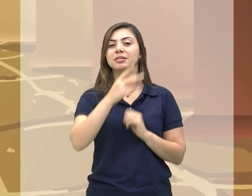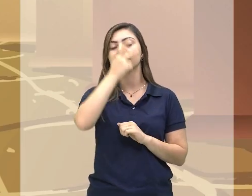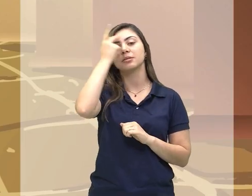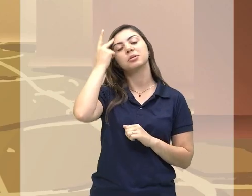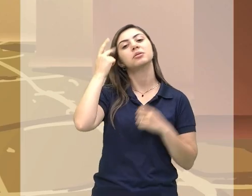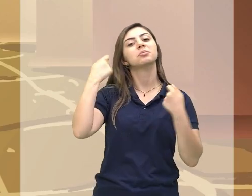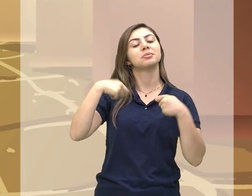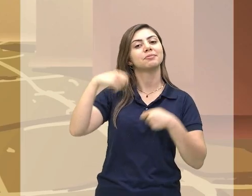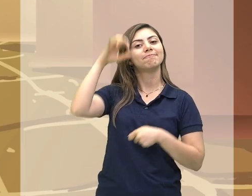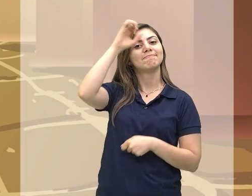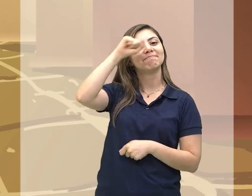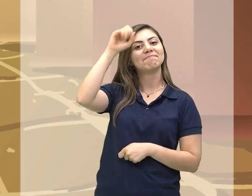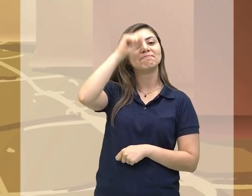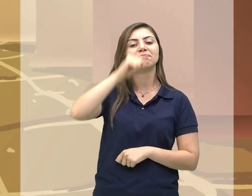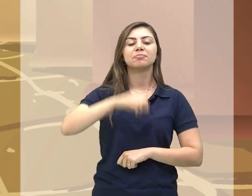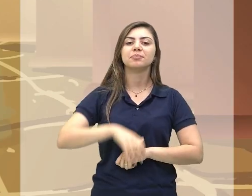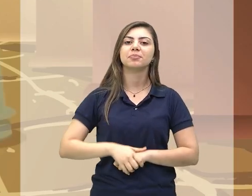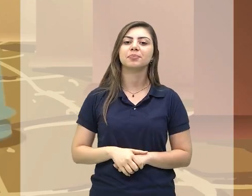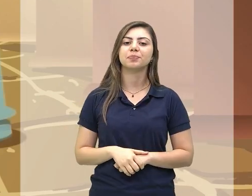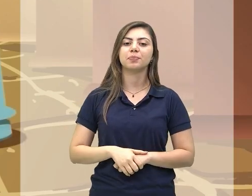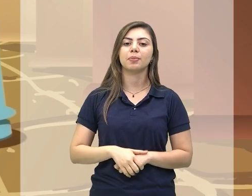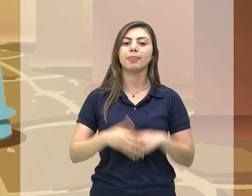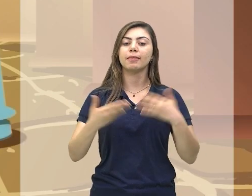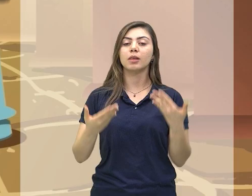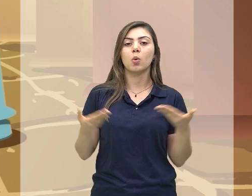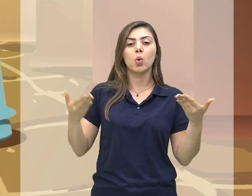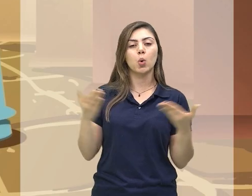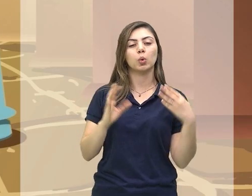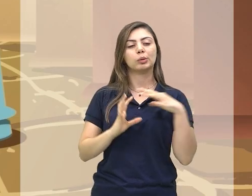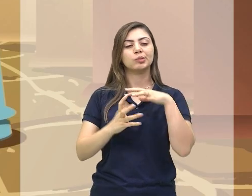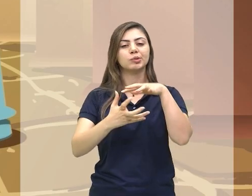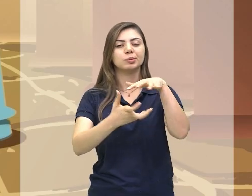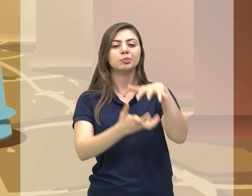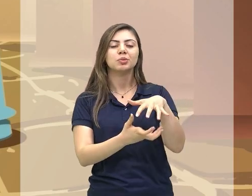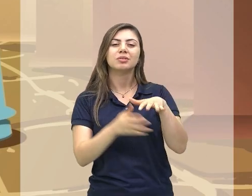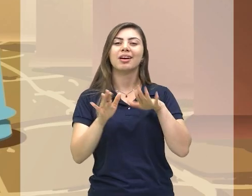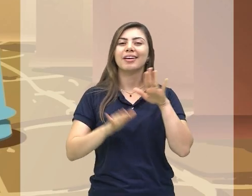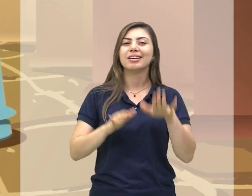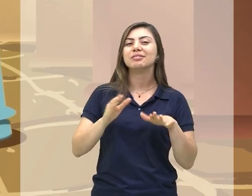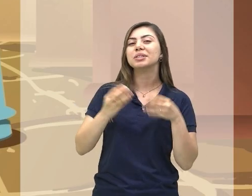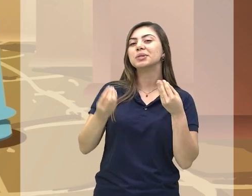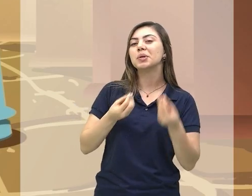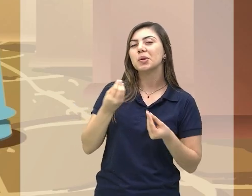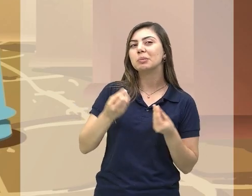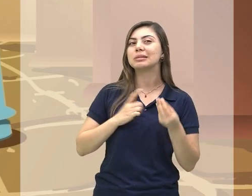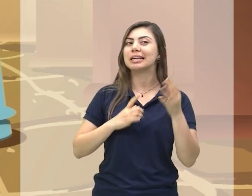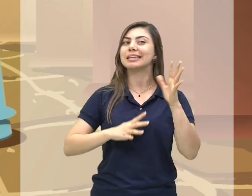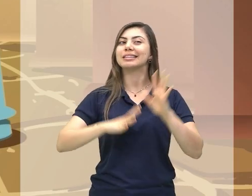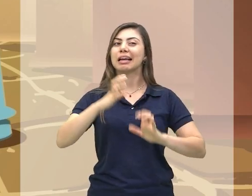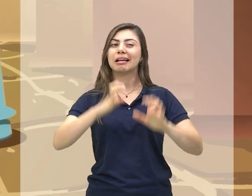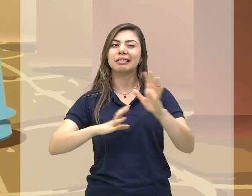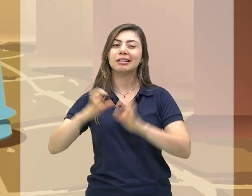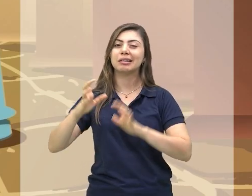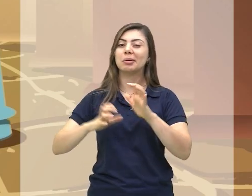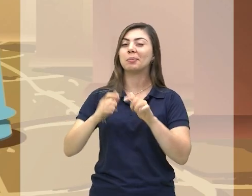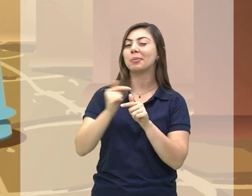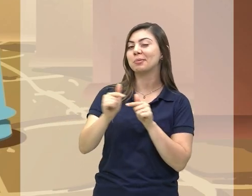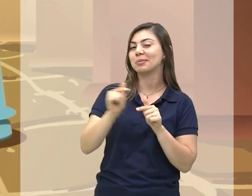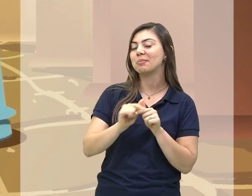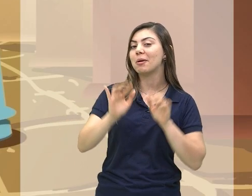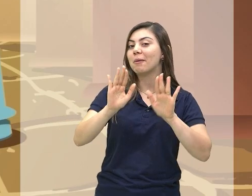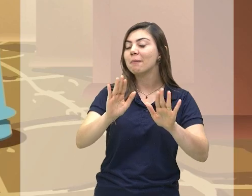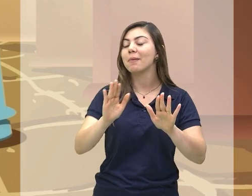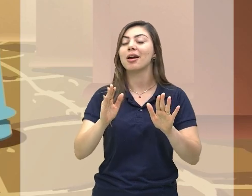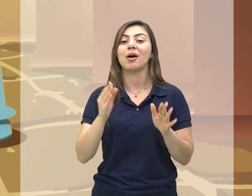precisa saber. No mundão em que vivemos, às vezes rolam umas tretas, né? Mas